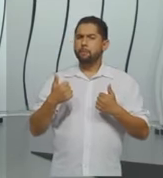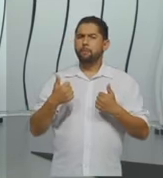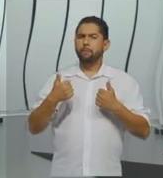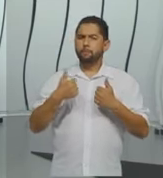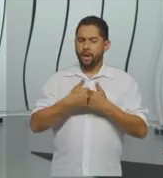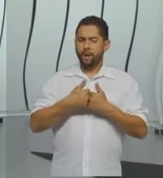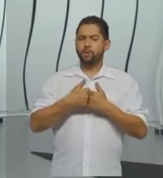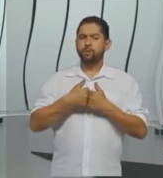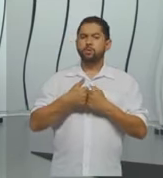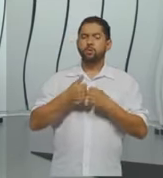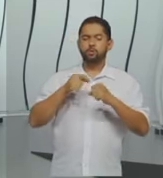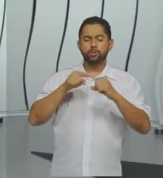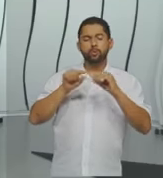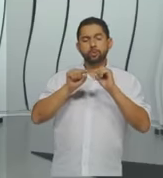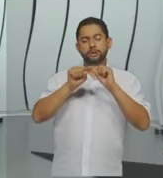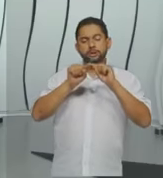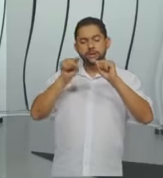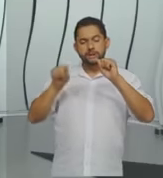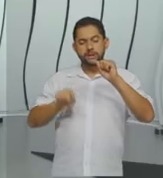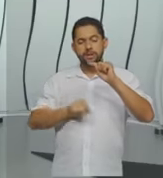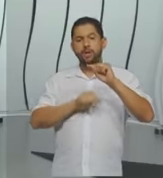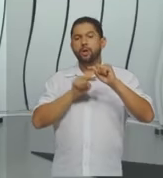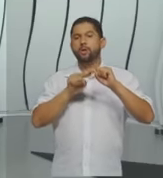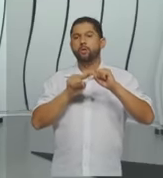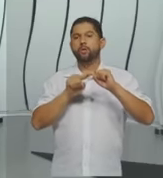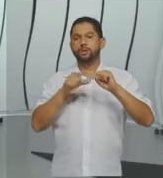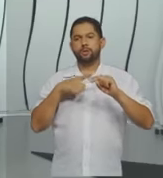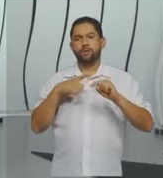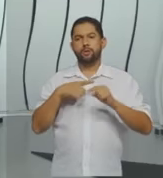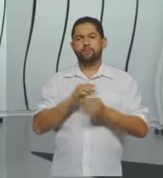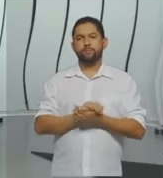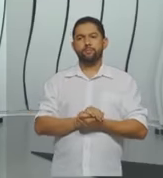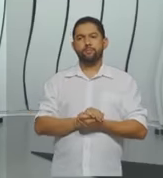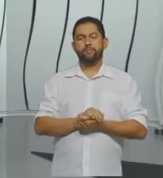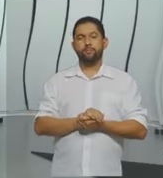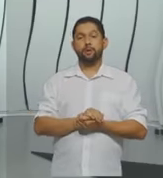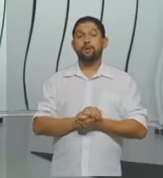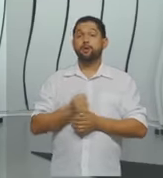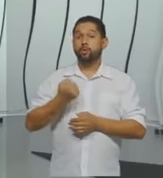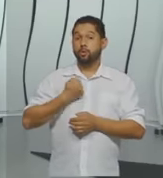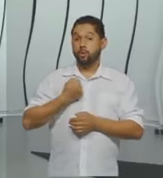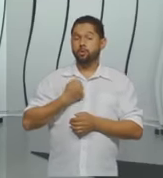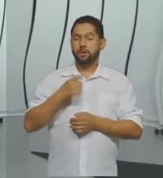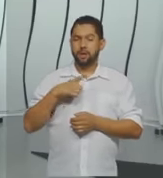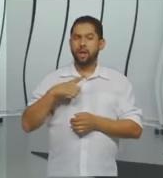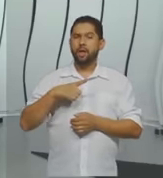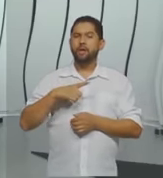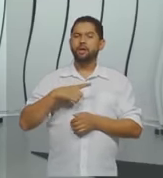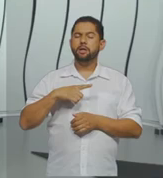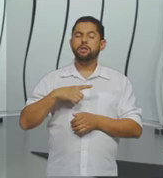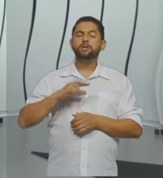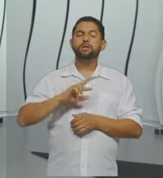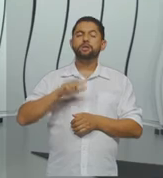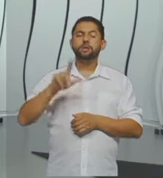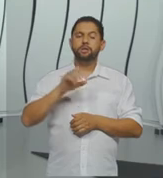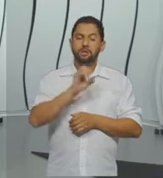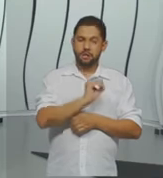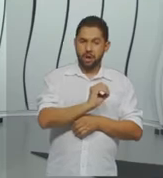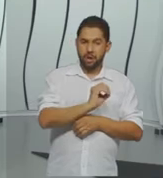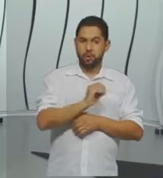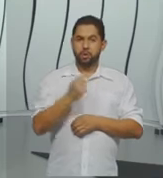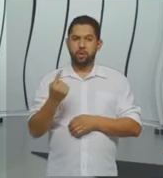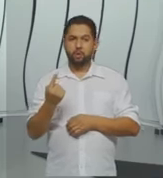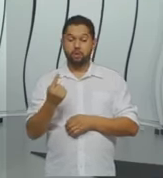circunferência nós estaremos. E esses valores de excentricidade, eles variam entre 0 e 1, onde 0 seria